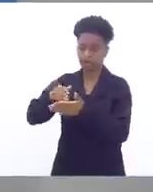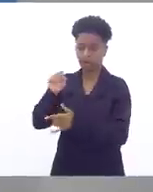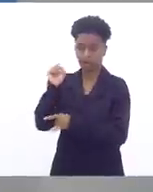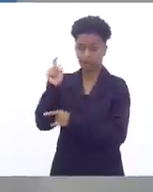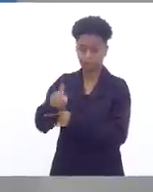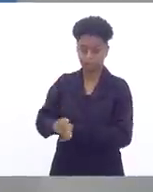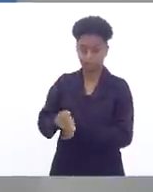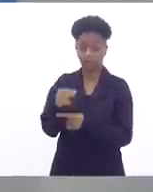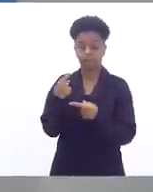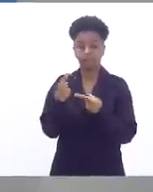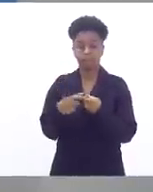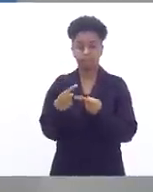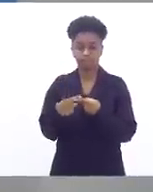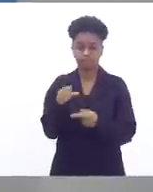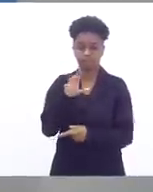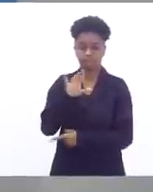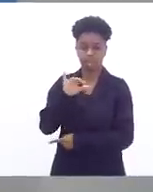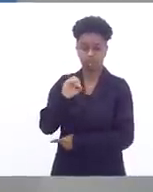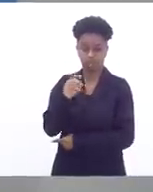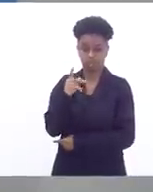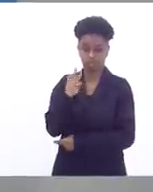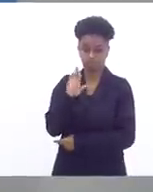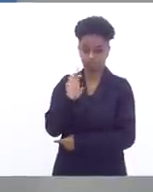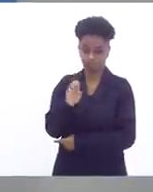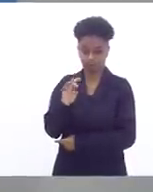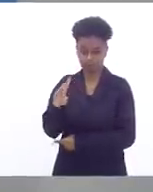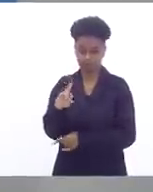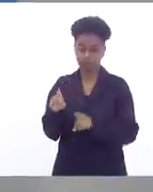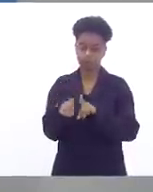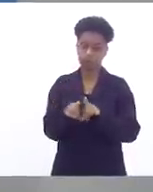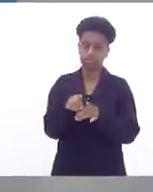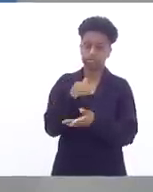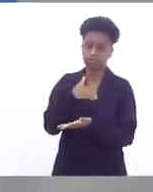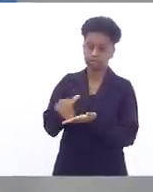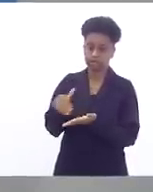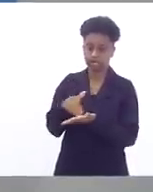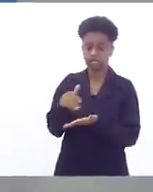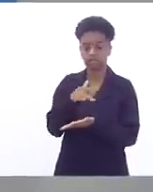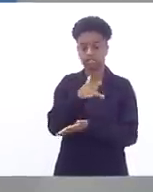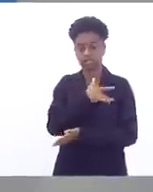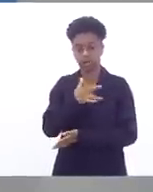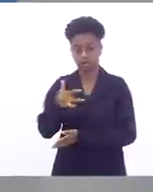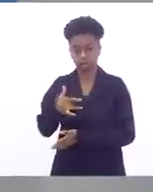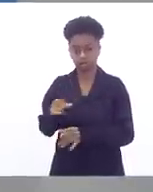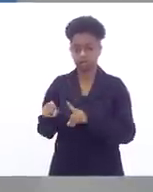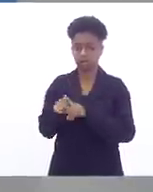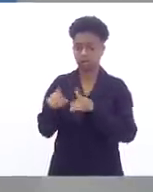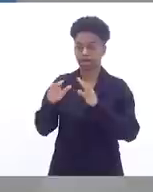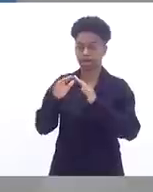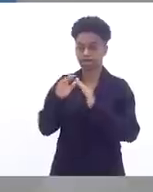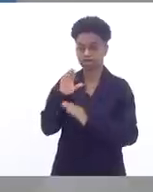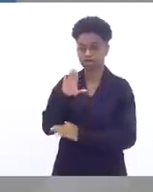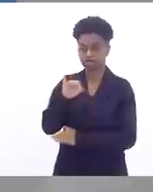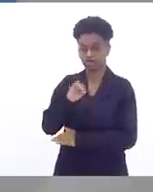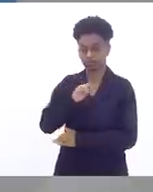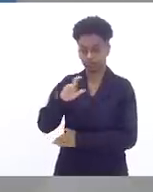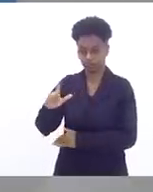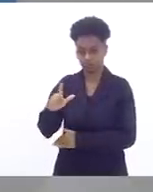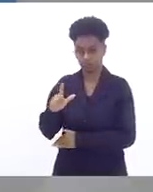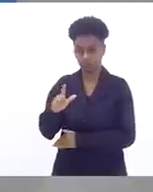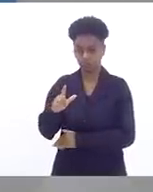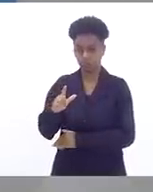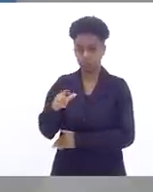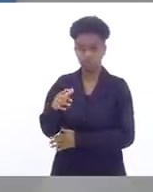porque o rio previdência a secretaria de estado de saúde e a Casa Civil não estão